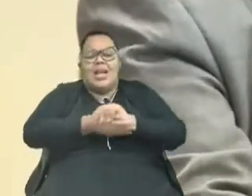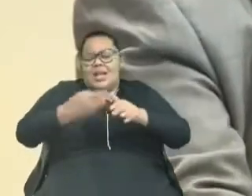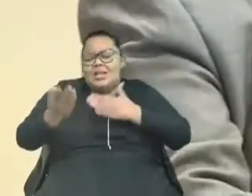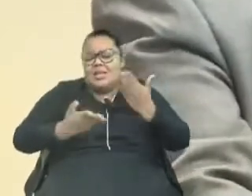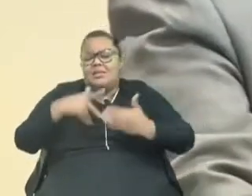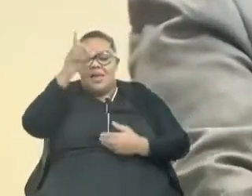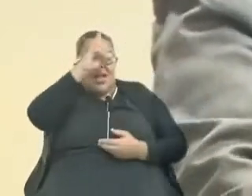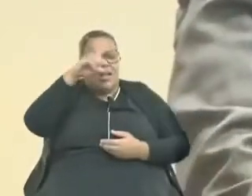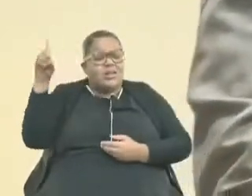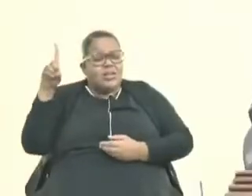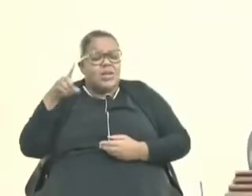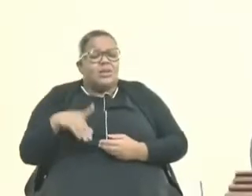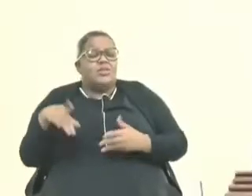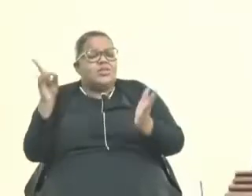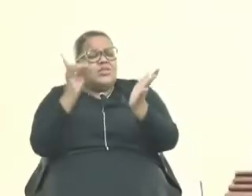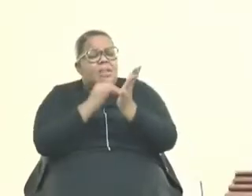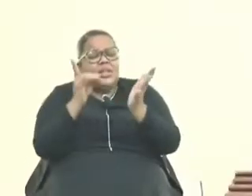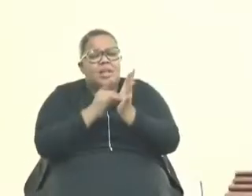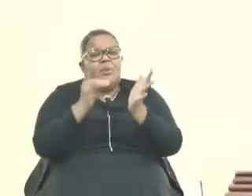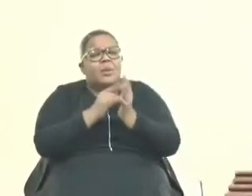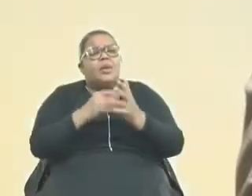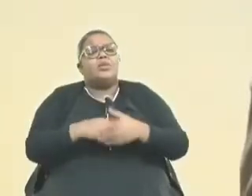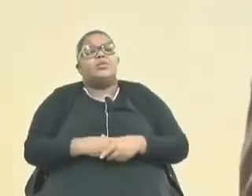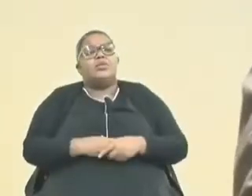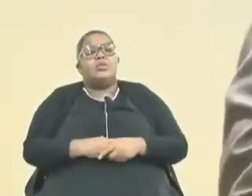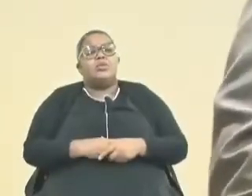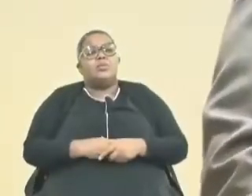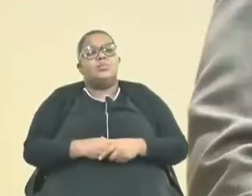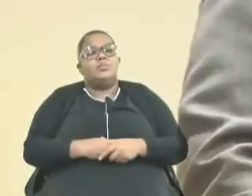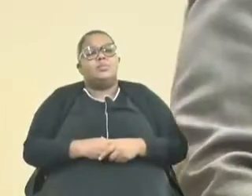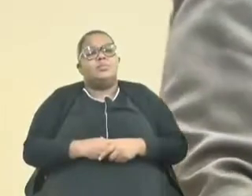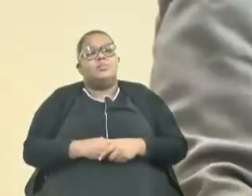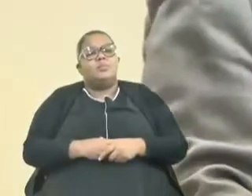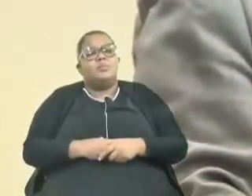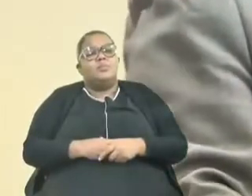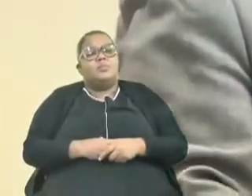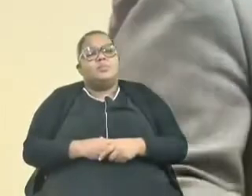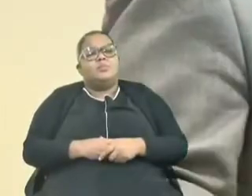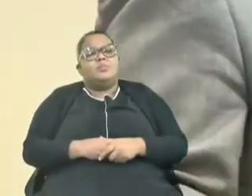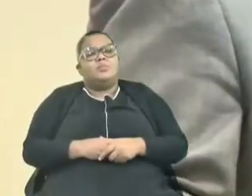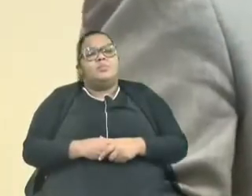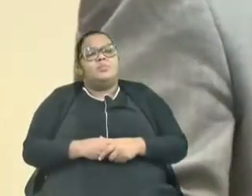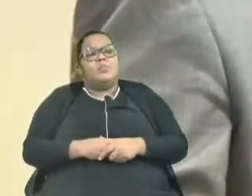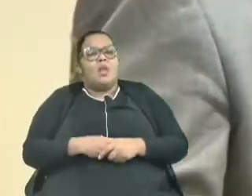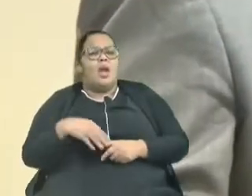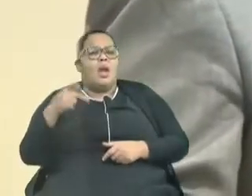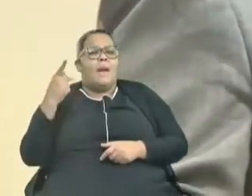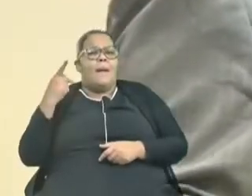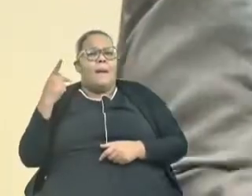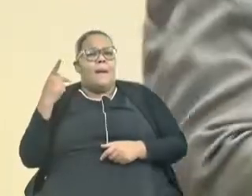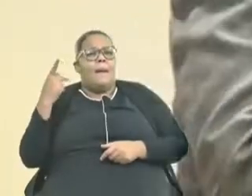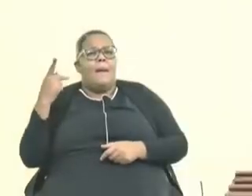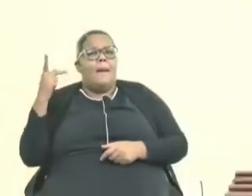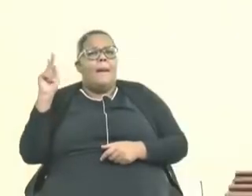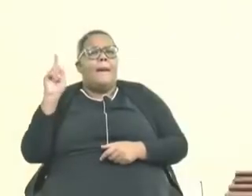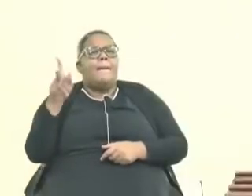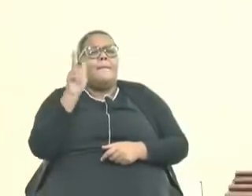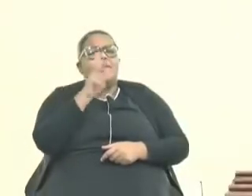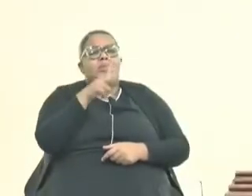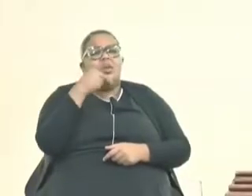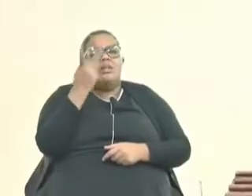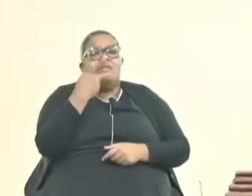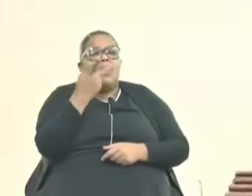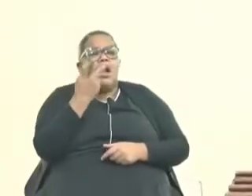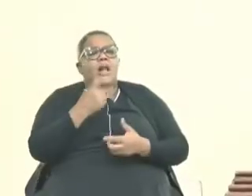sem nossa vida não tem menos ao senhor a pessoas que ele se dizem crentes ele se dizem cristãos pelos